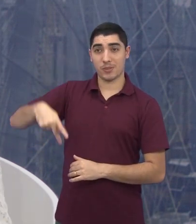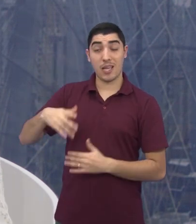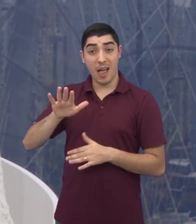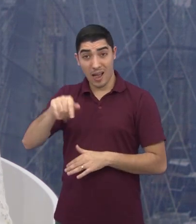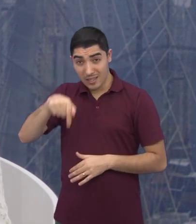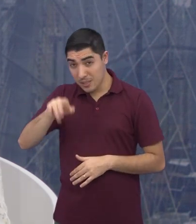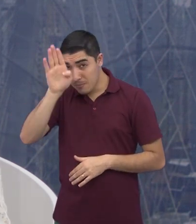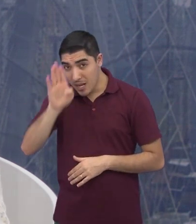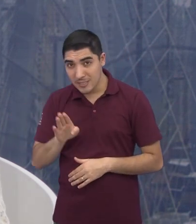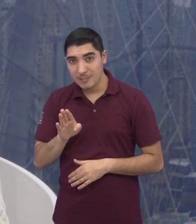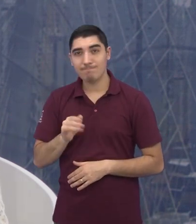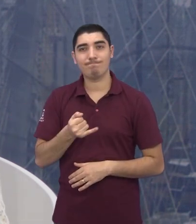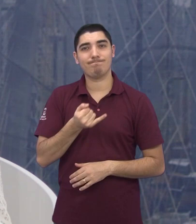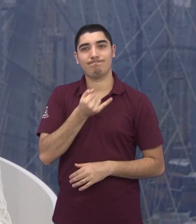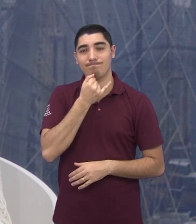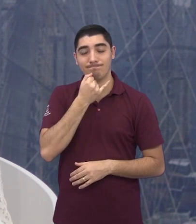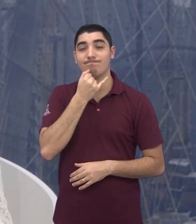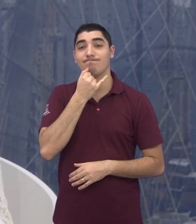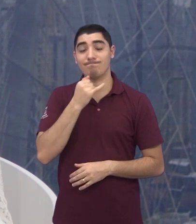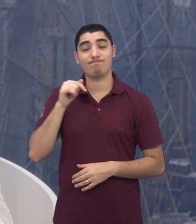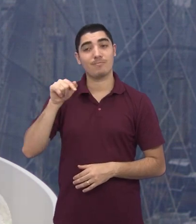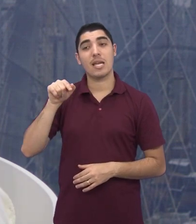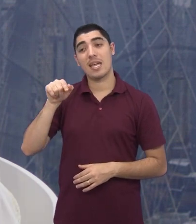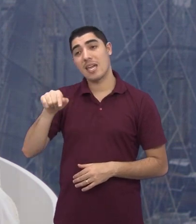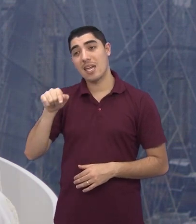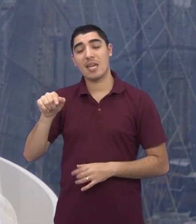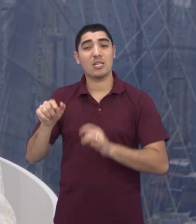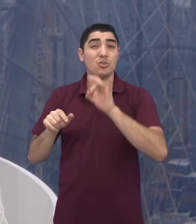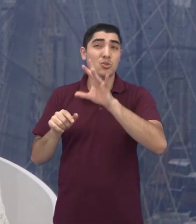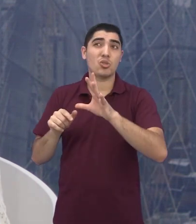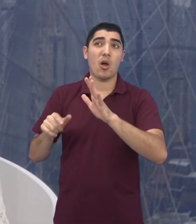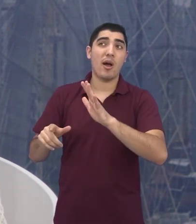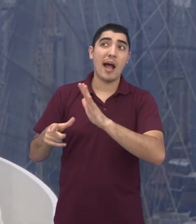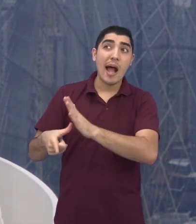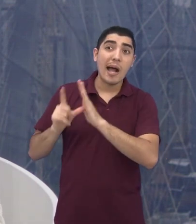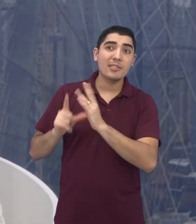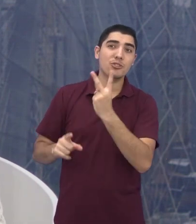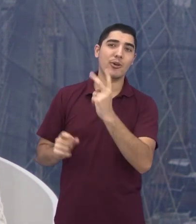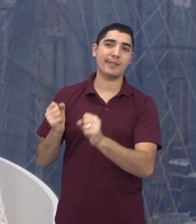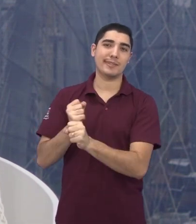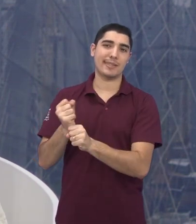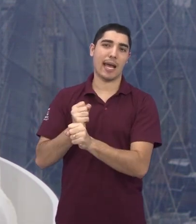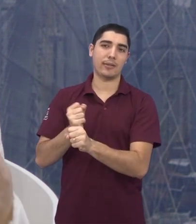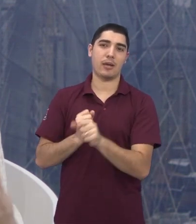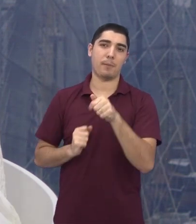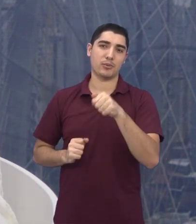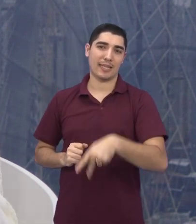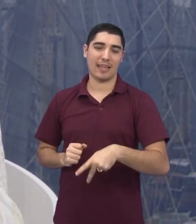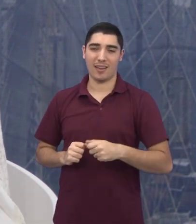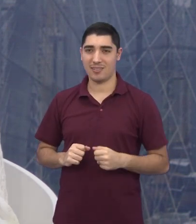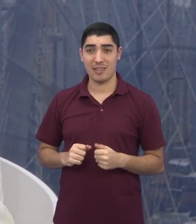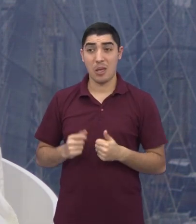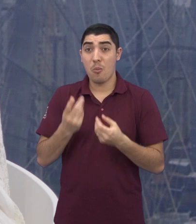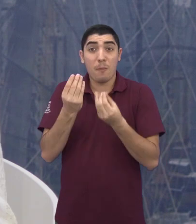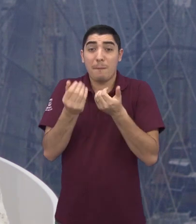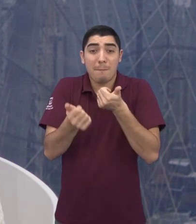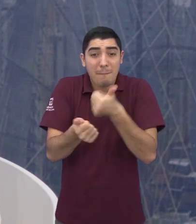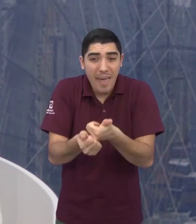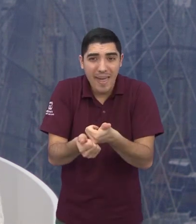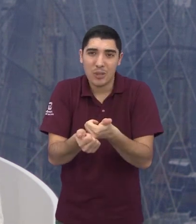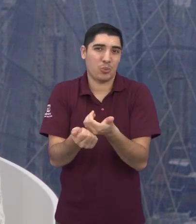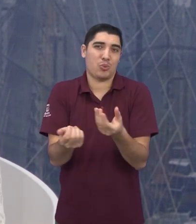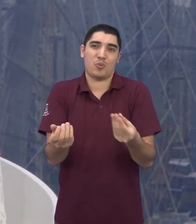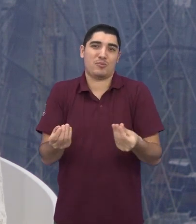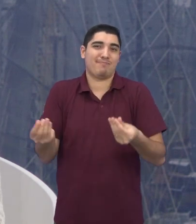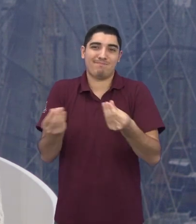Brasil, infelizmente, a gente tem essa prática há 2 anos da aposentadoria. Né? É muito próximo, é muito